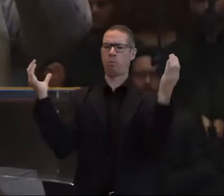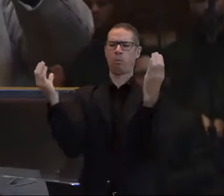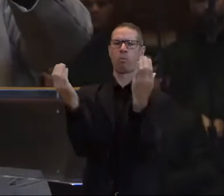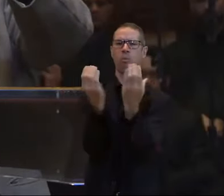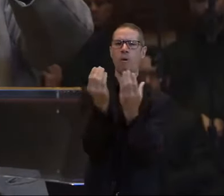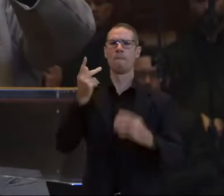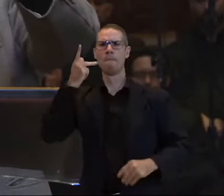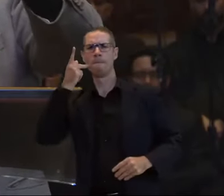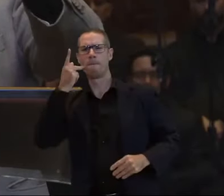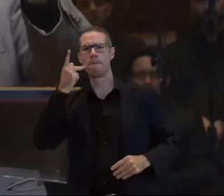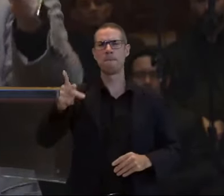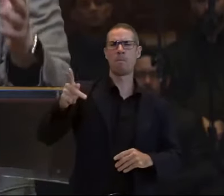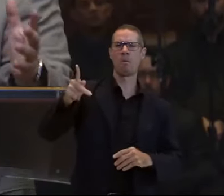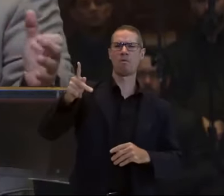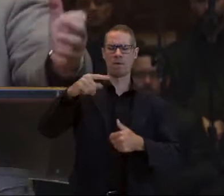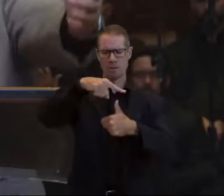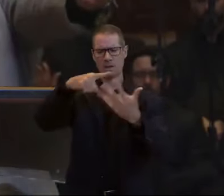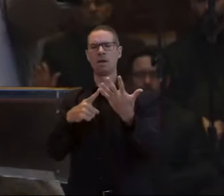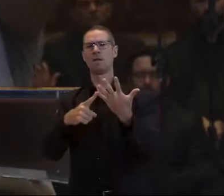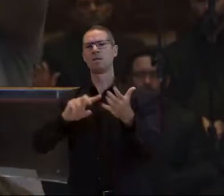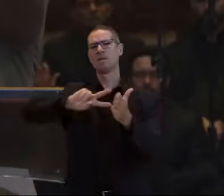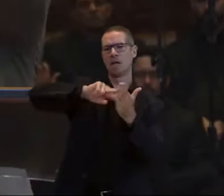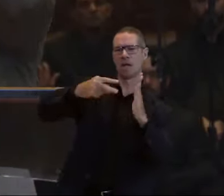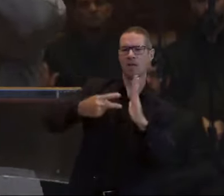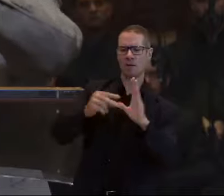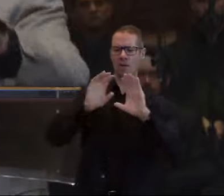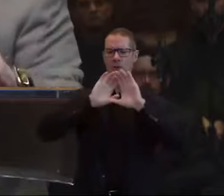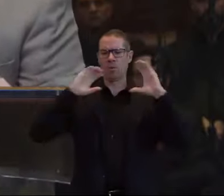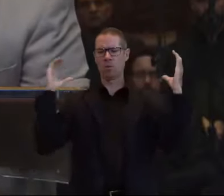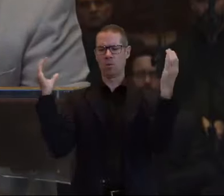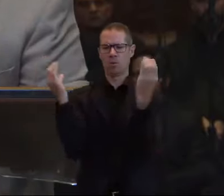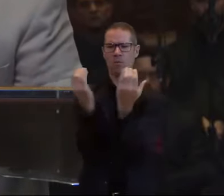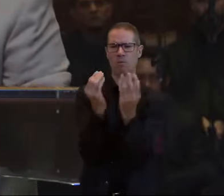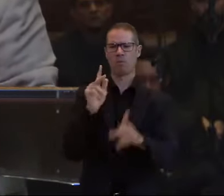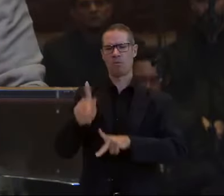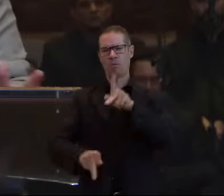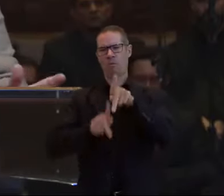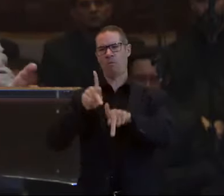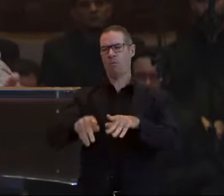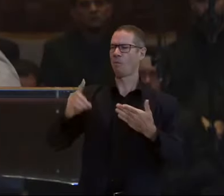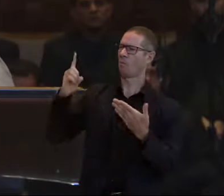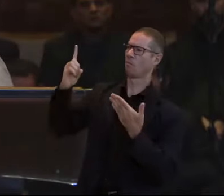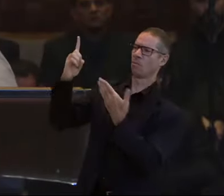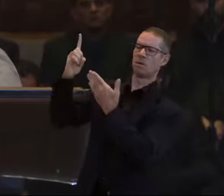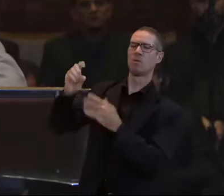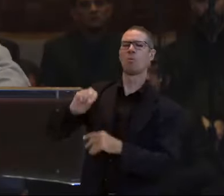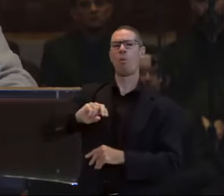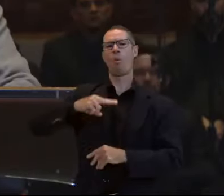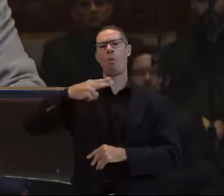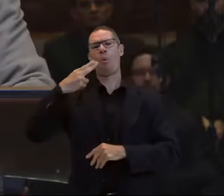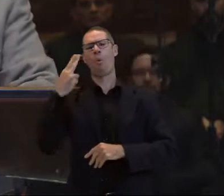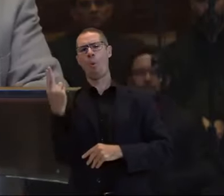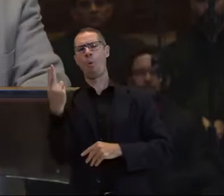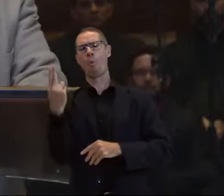um profeta, isso então era chamado de assembleia do povo de Deus, ou simplesmente